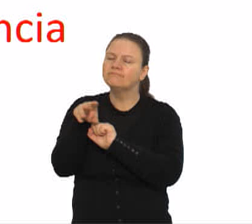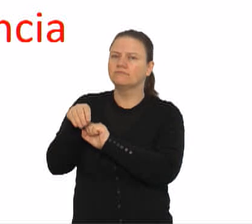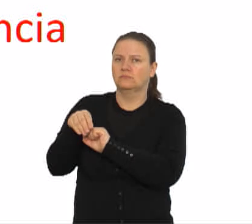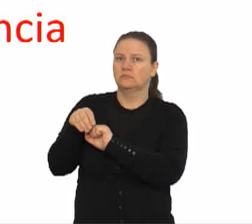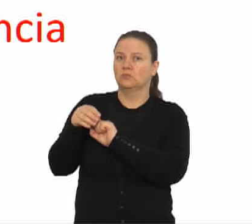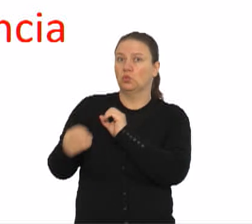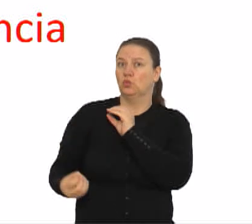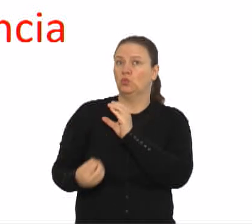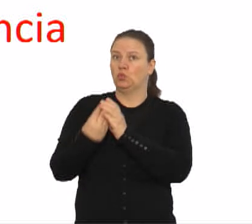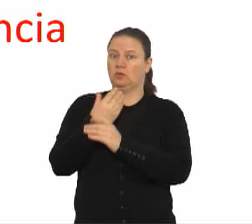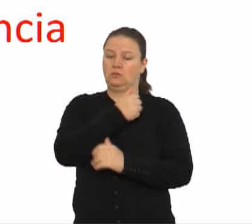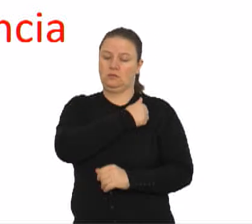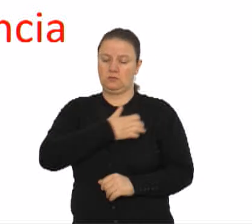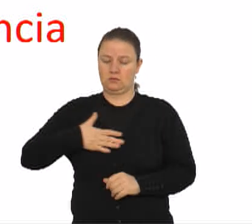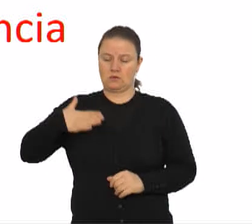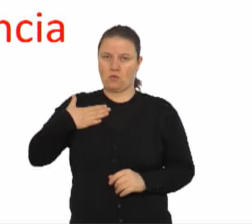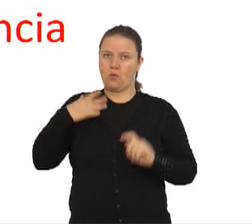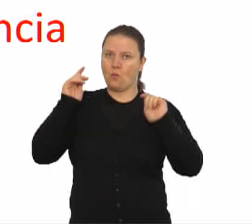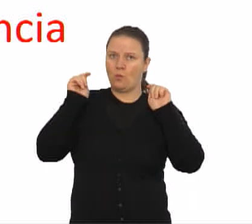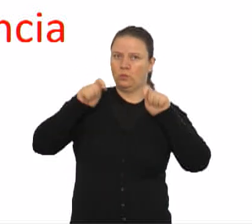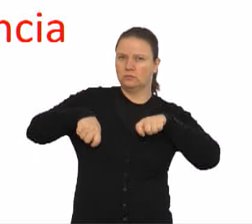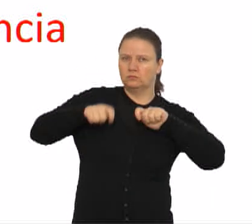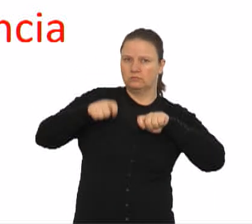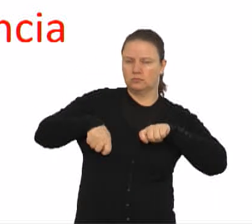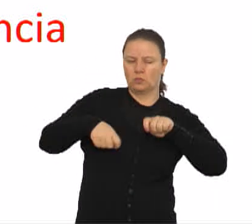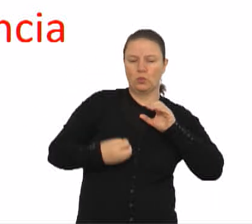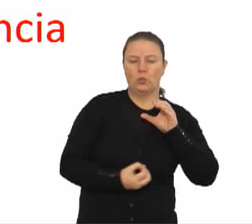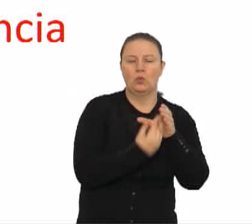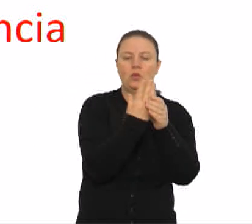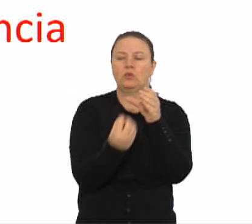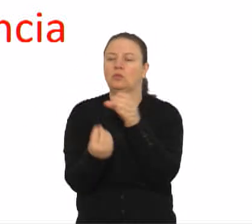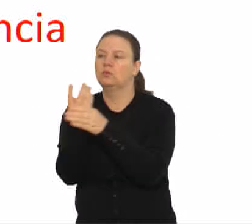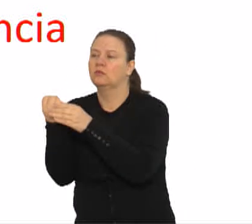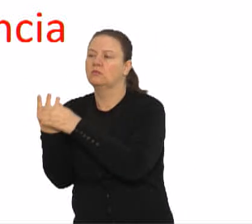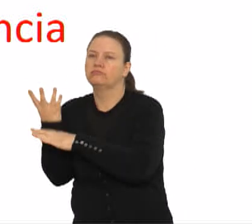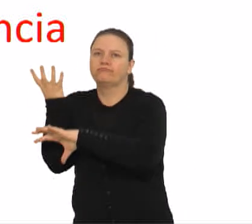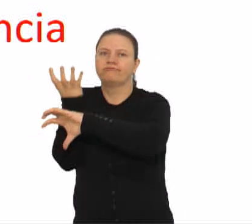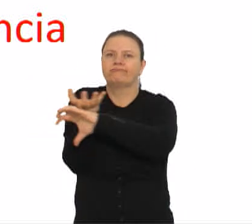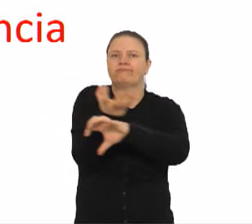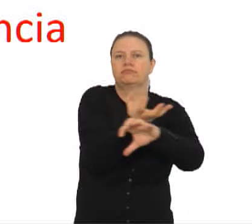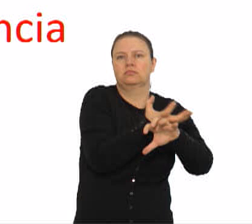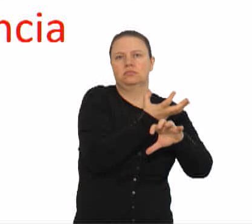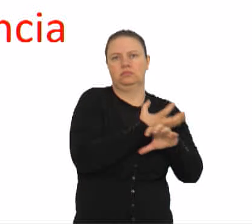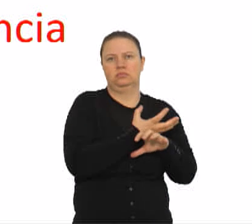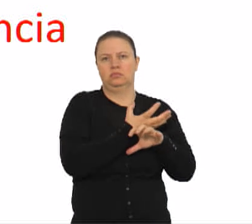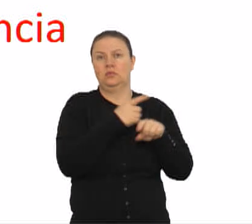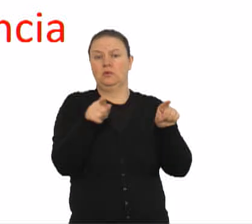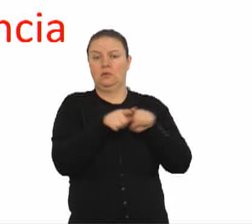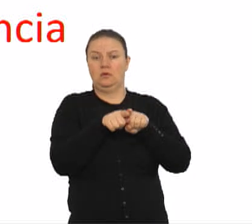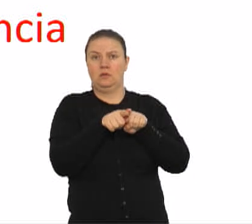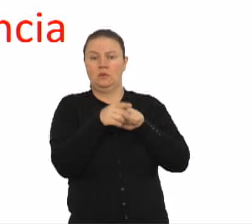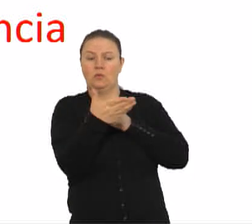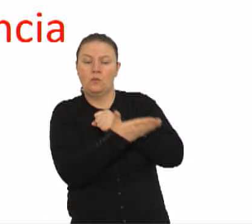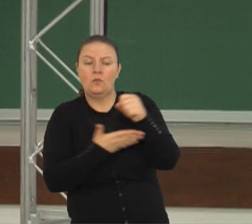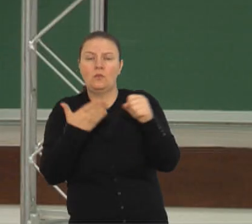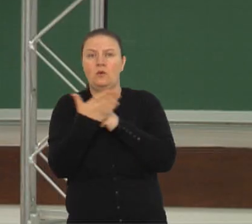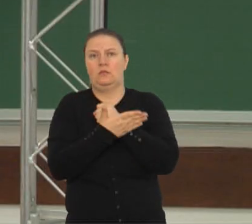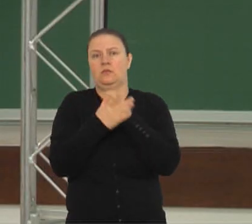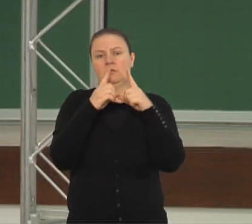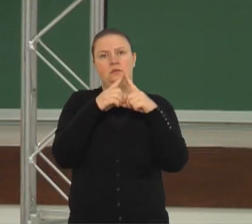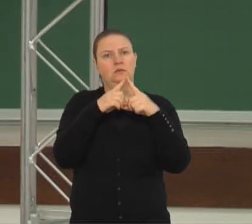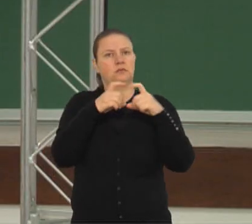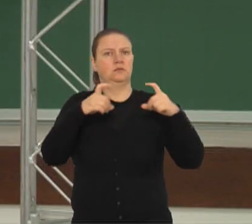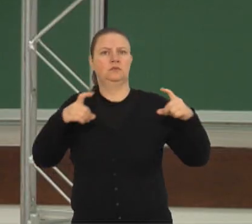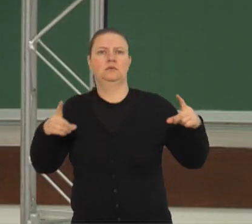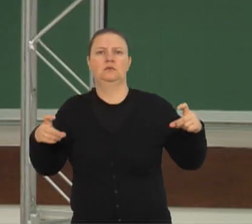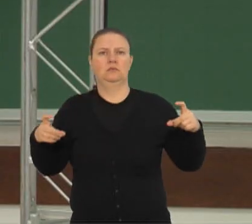tornou possível o surgimento das disciplinas, criando a base para a ciência ocidental. Então, quando hoje